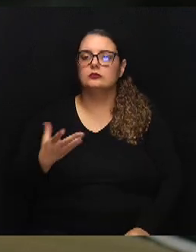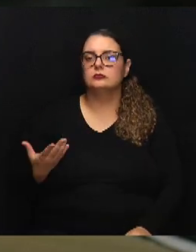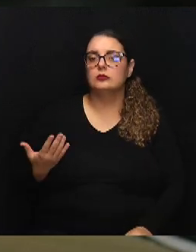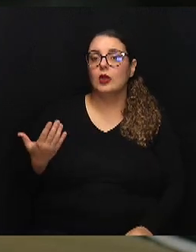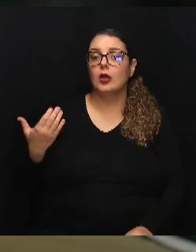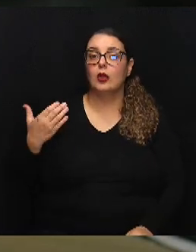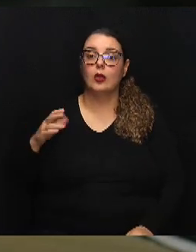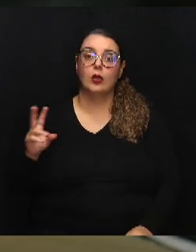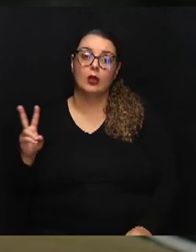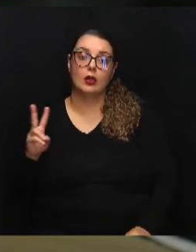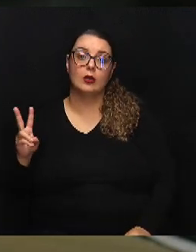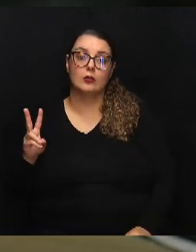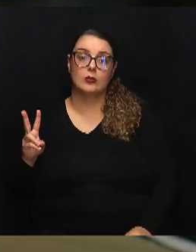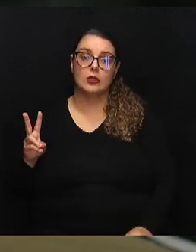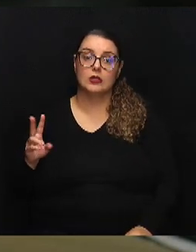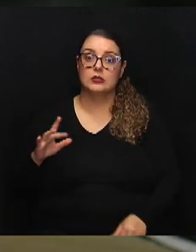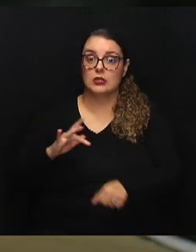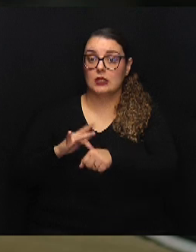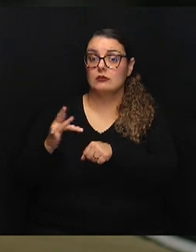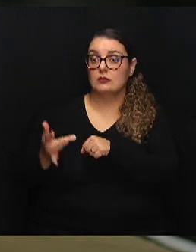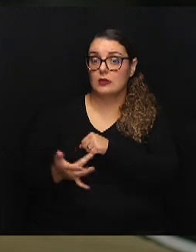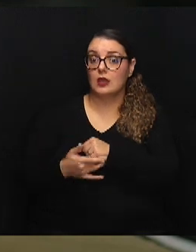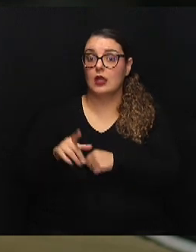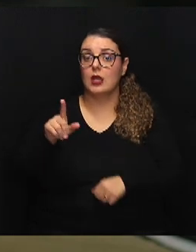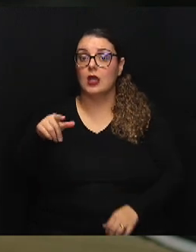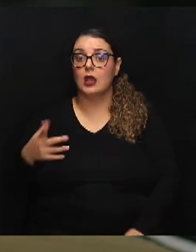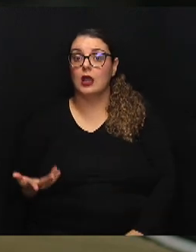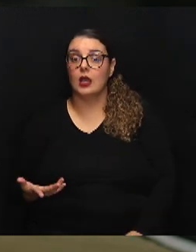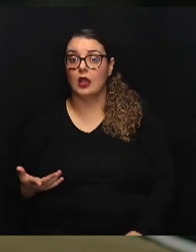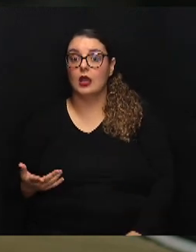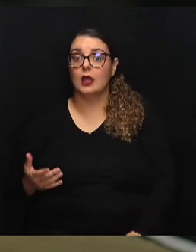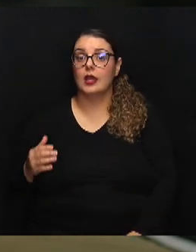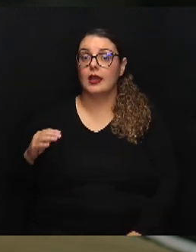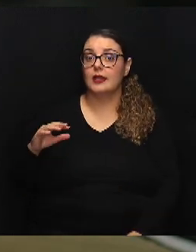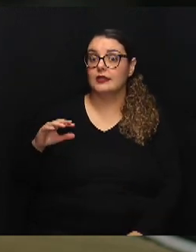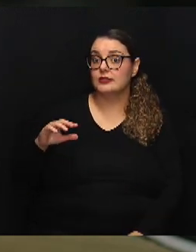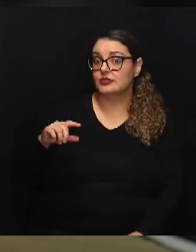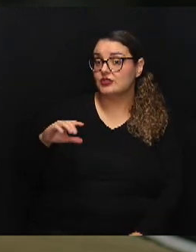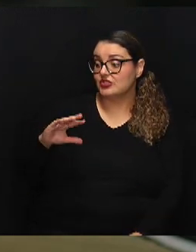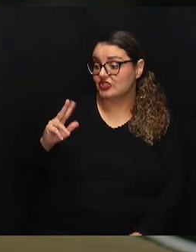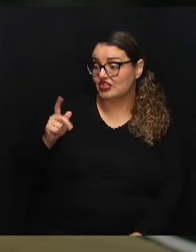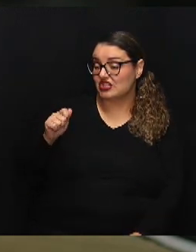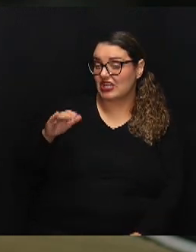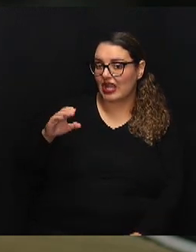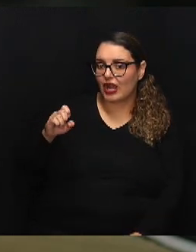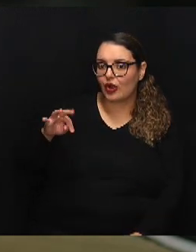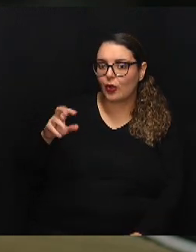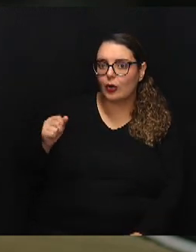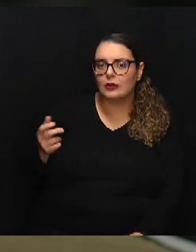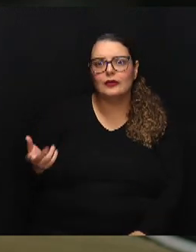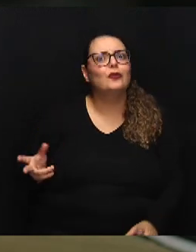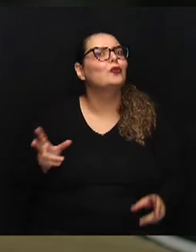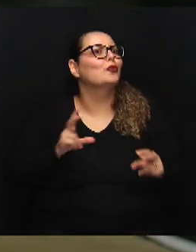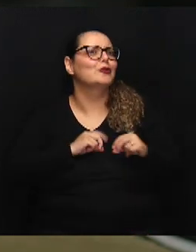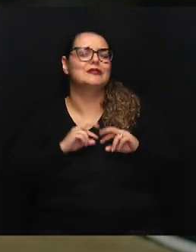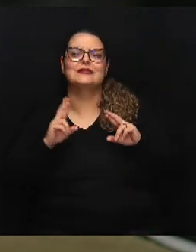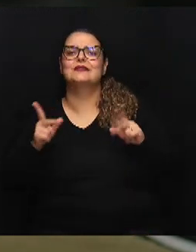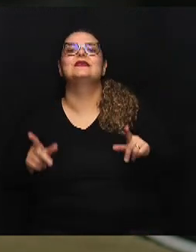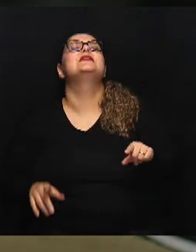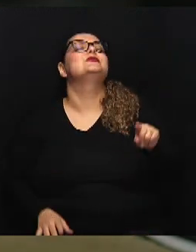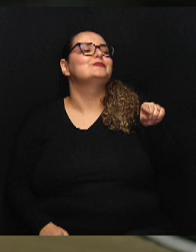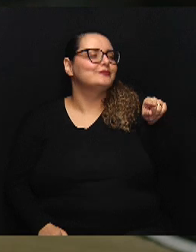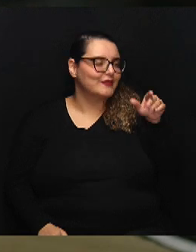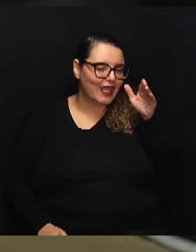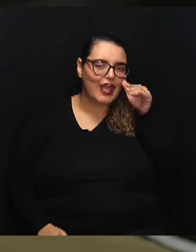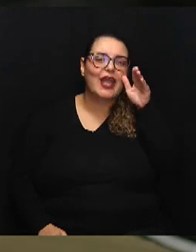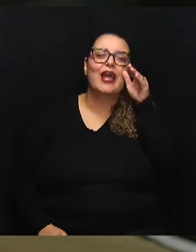do casal nas redes sociais acaba sendo motivo de chacota. Pois é. Gente, que negócio diferente, a gente não consegue, curioso, não